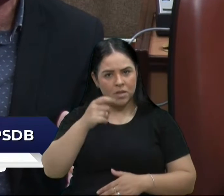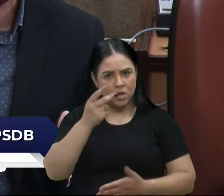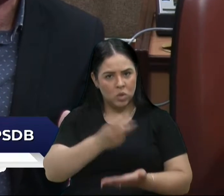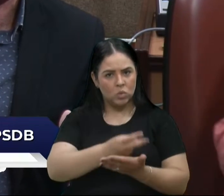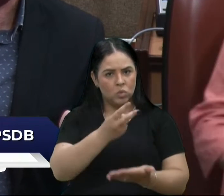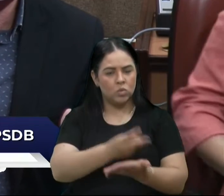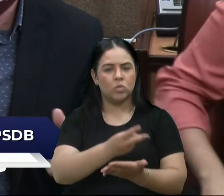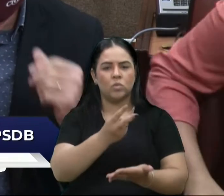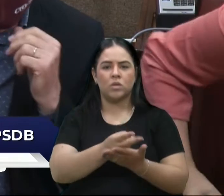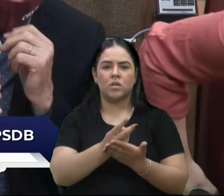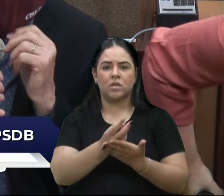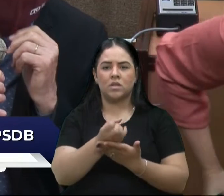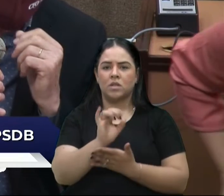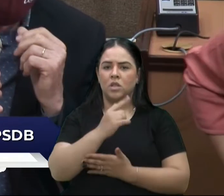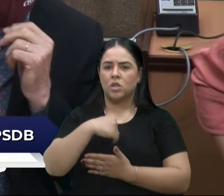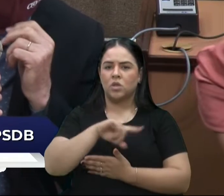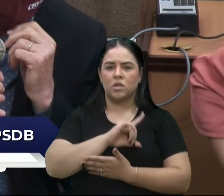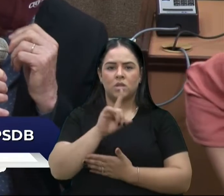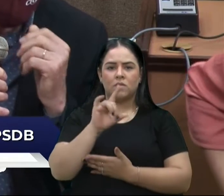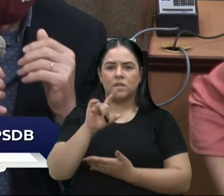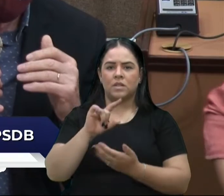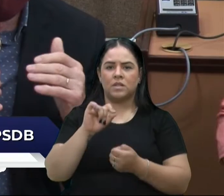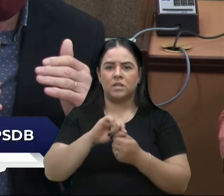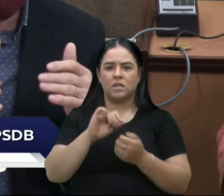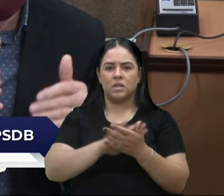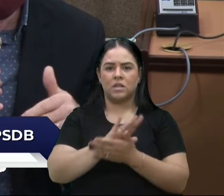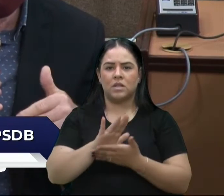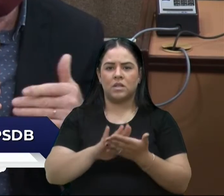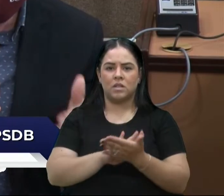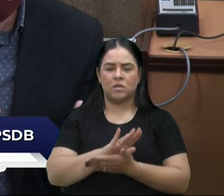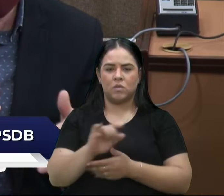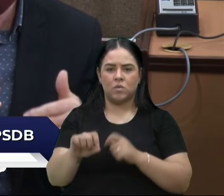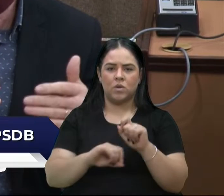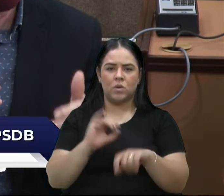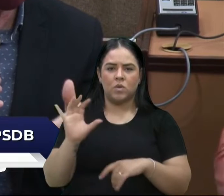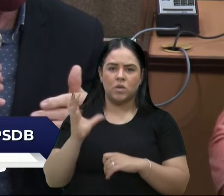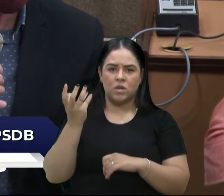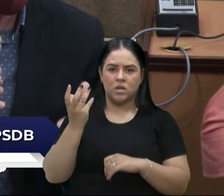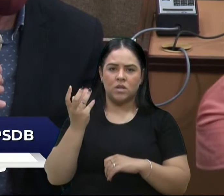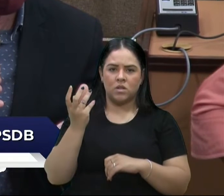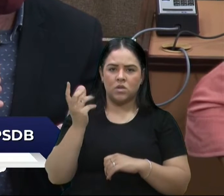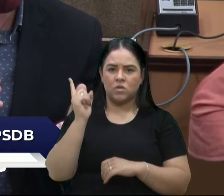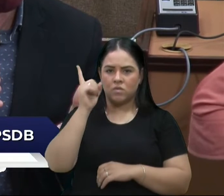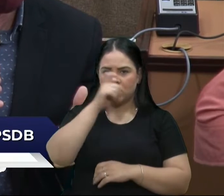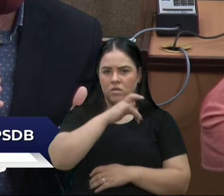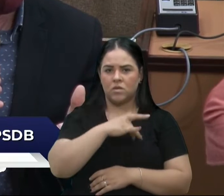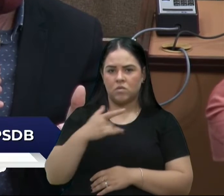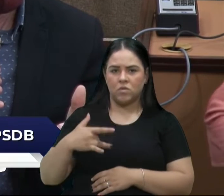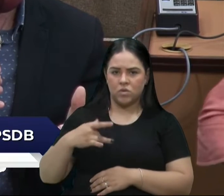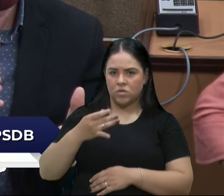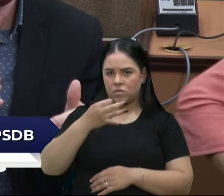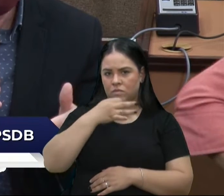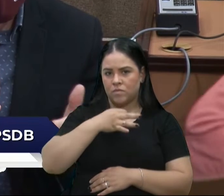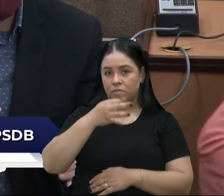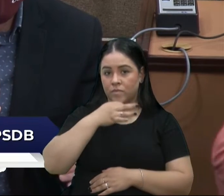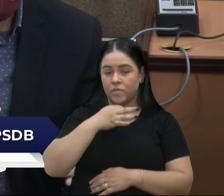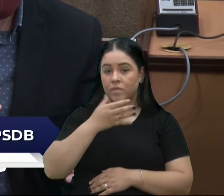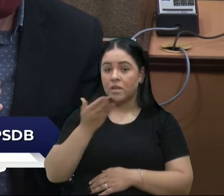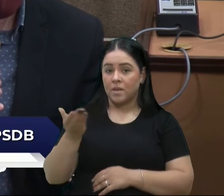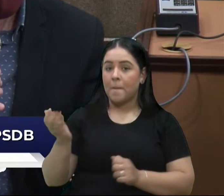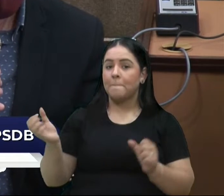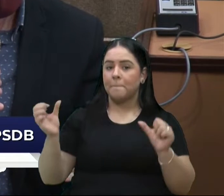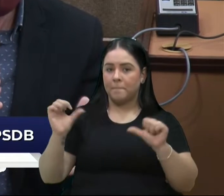posição. Se nós não fizermos isso, a situação crítica que se encontra a saúde em Caxias do Sul, ela vai